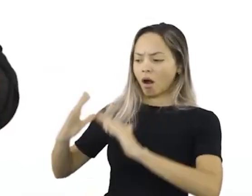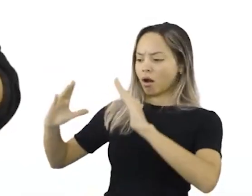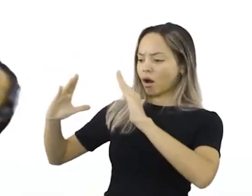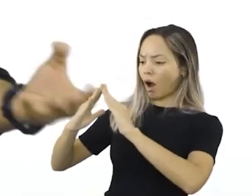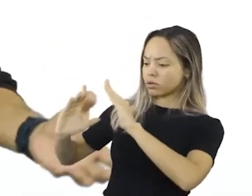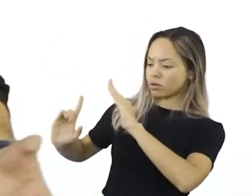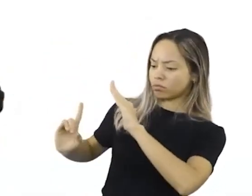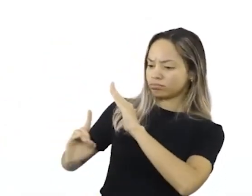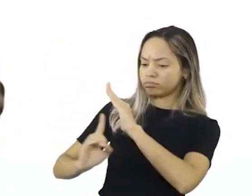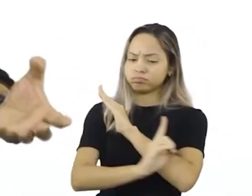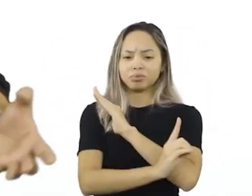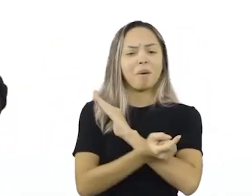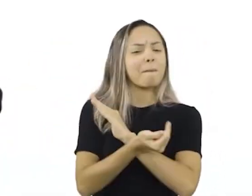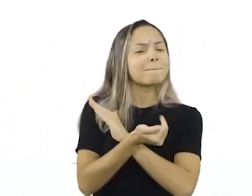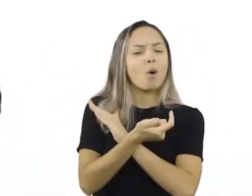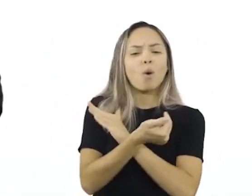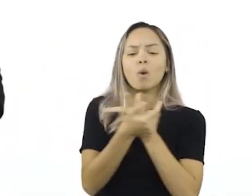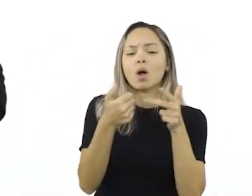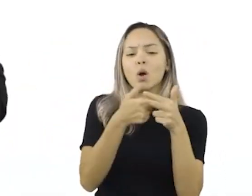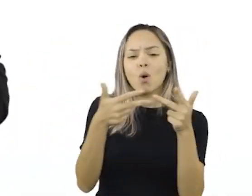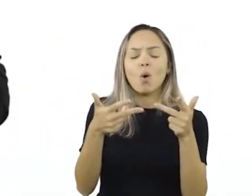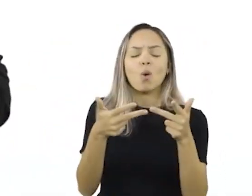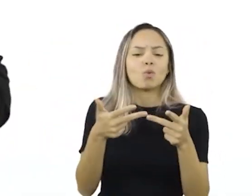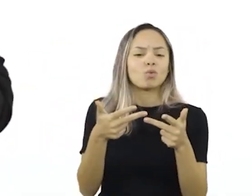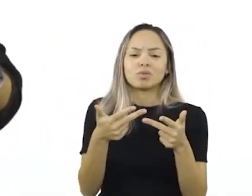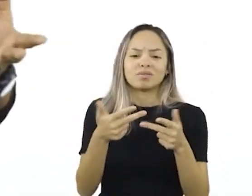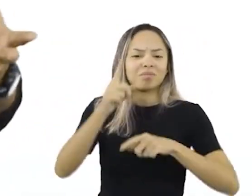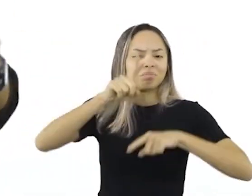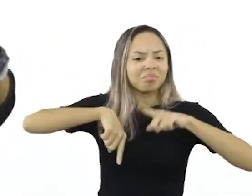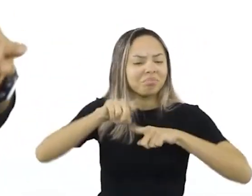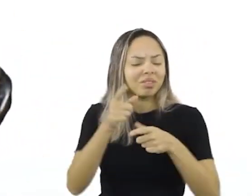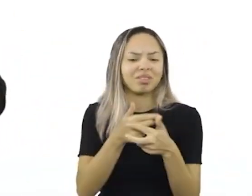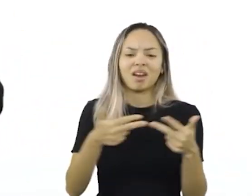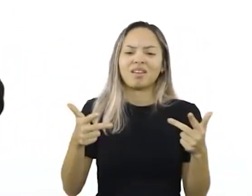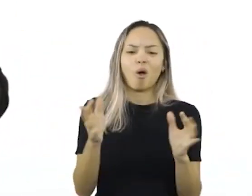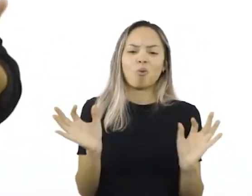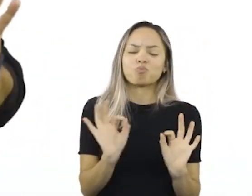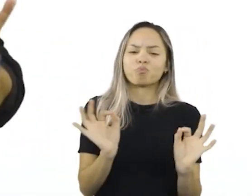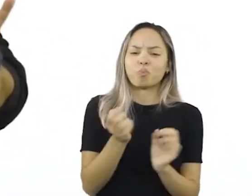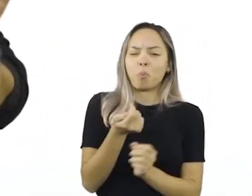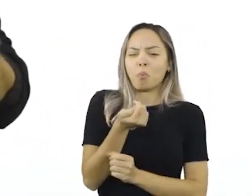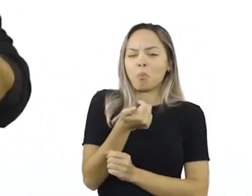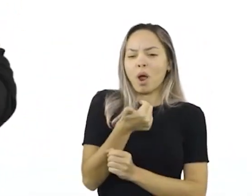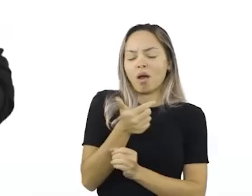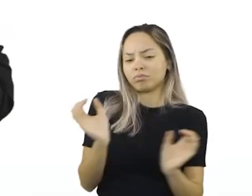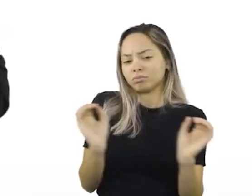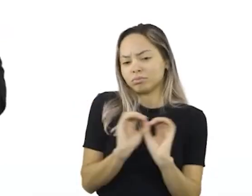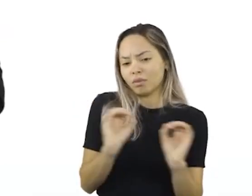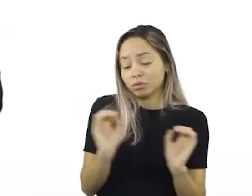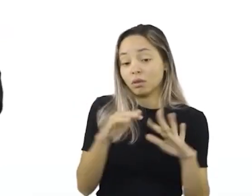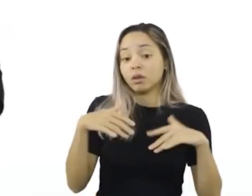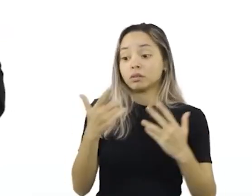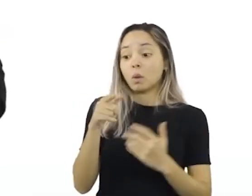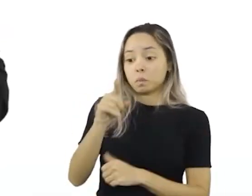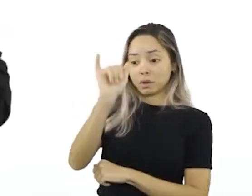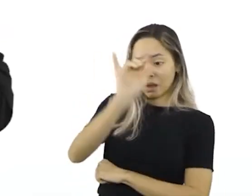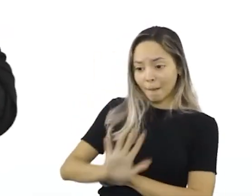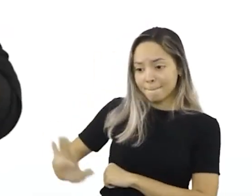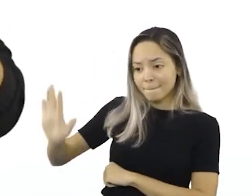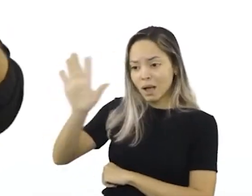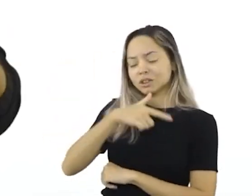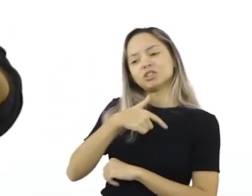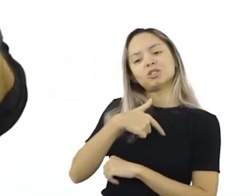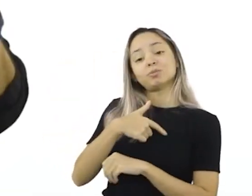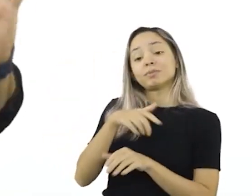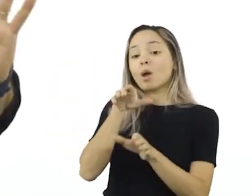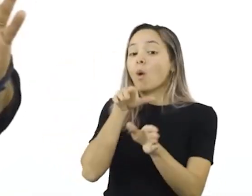com pouquíssima coisa ali para levar. Então é até importante uma reflexão de vida. Essa imagem depois assim, eu